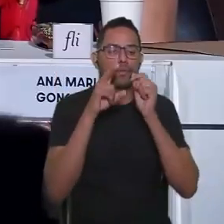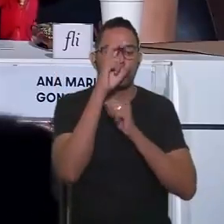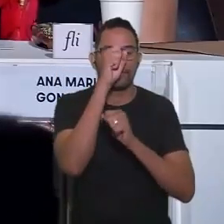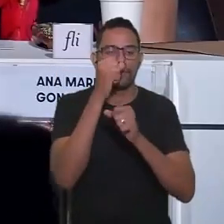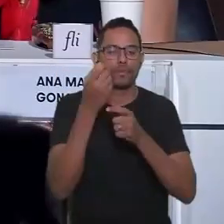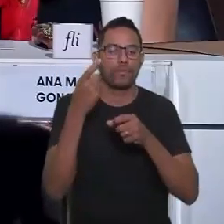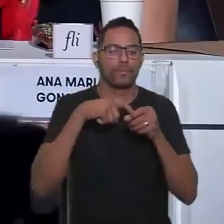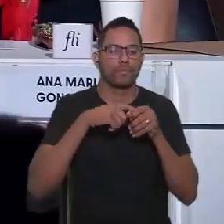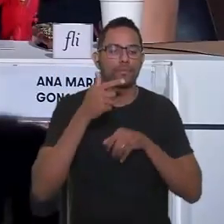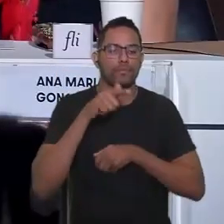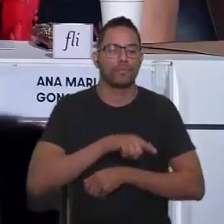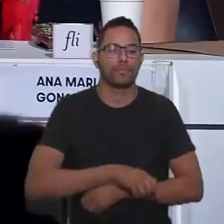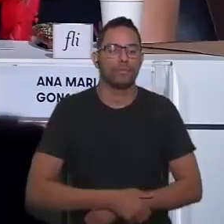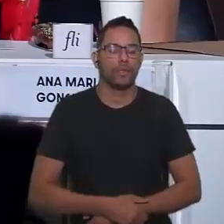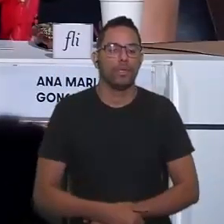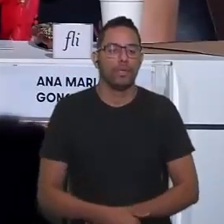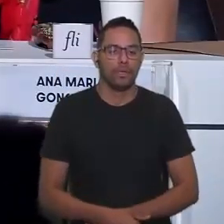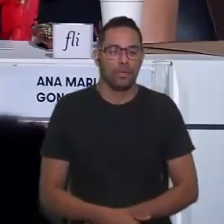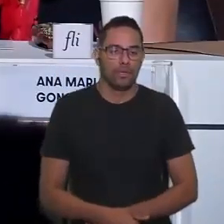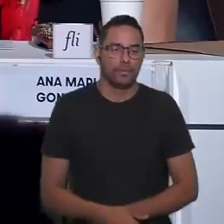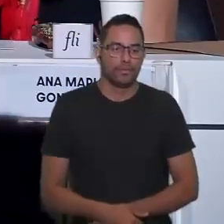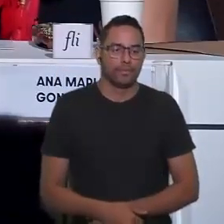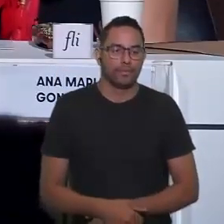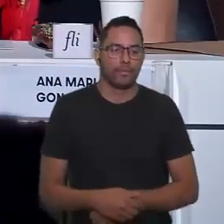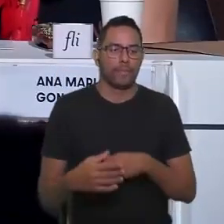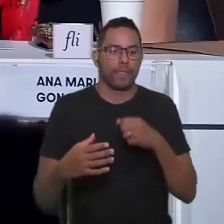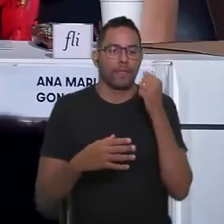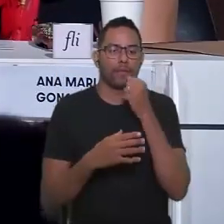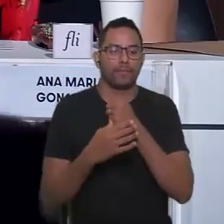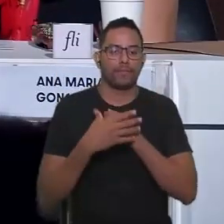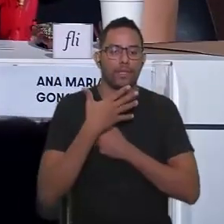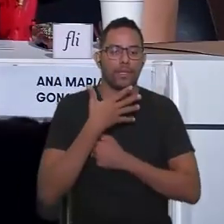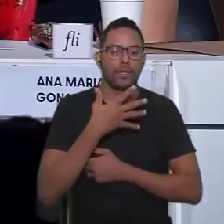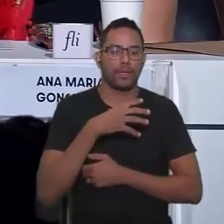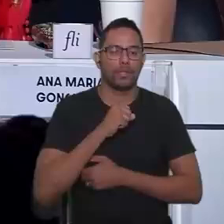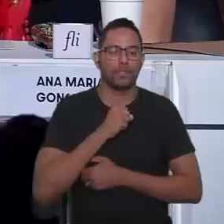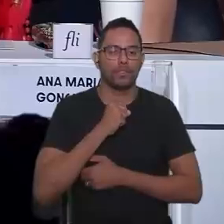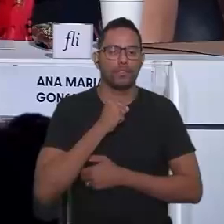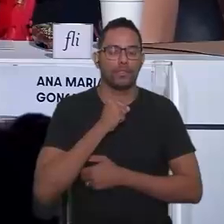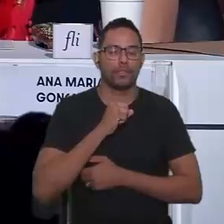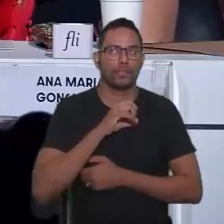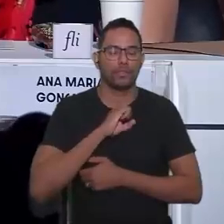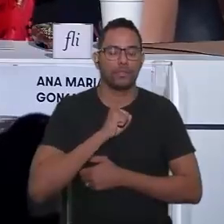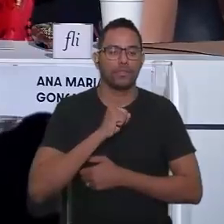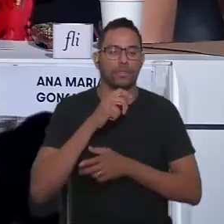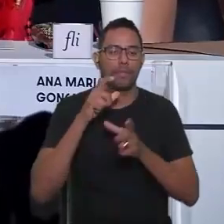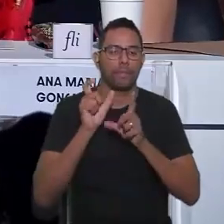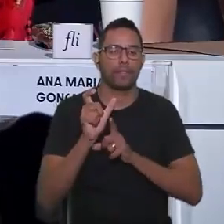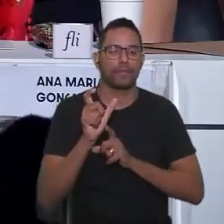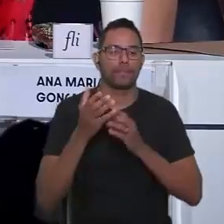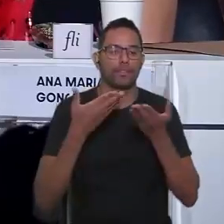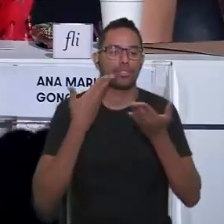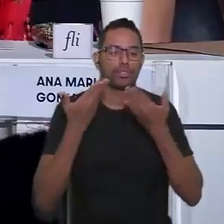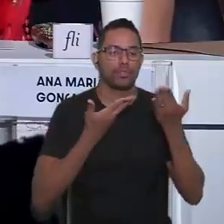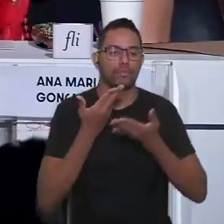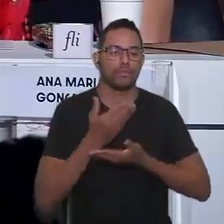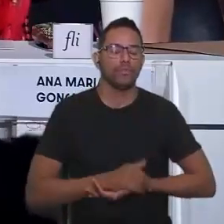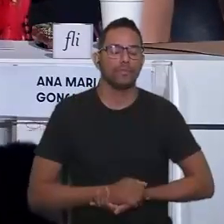força devolvido. Monta-me no axé das palavras, prenhas do teu fundamento dinâmico,